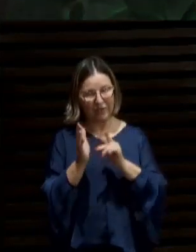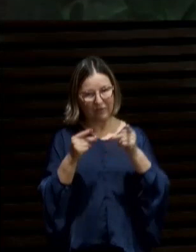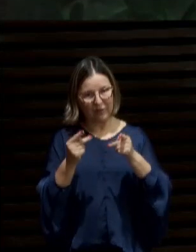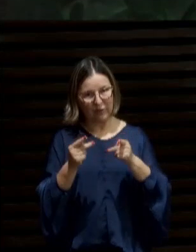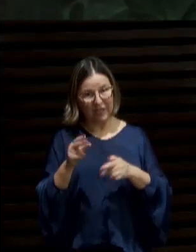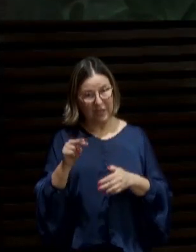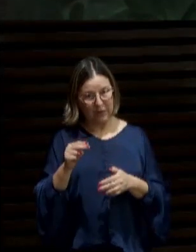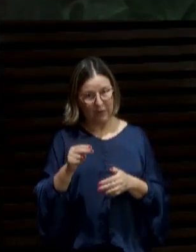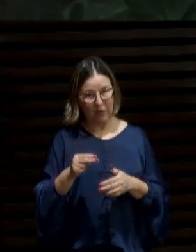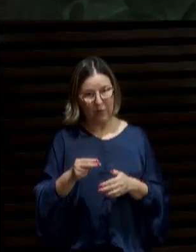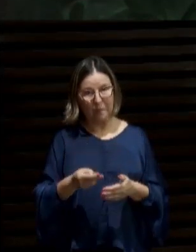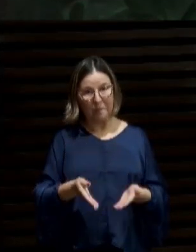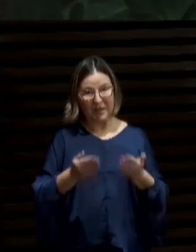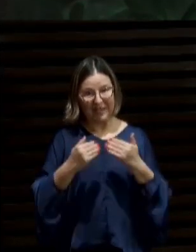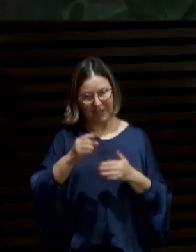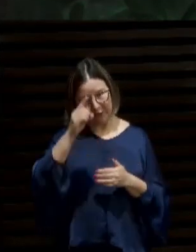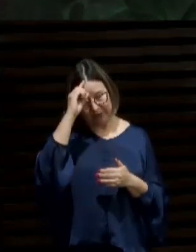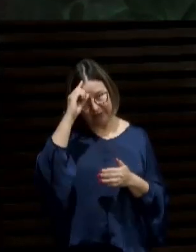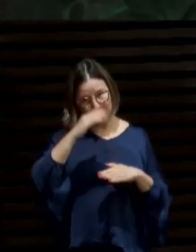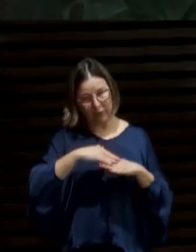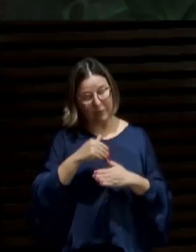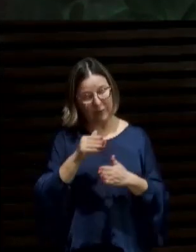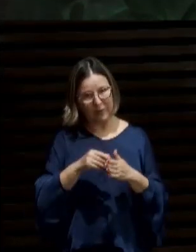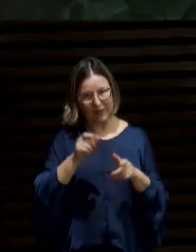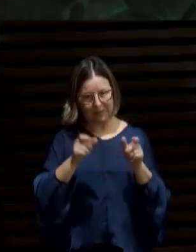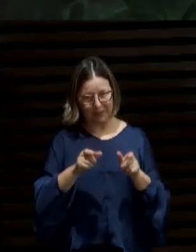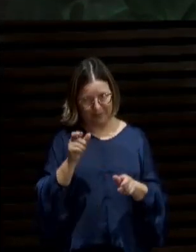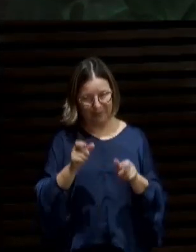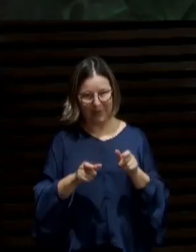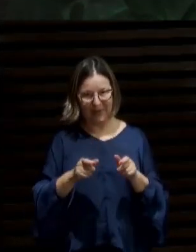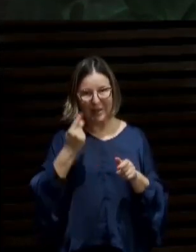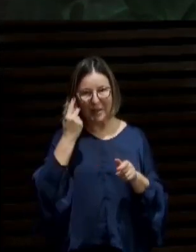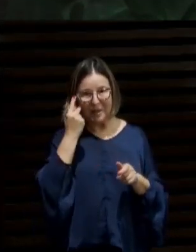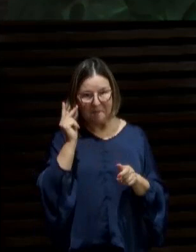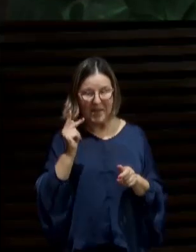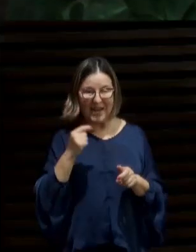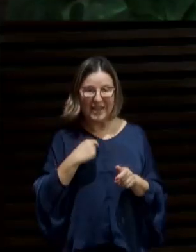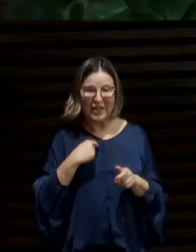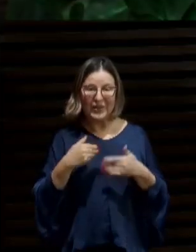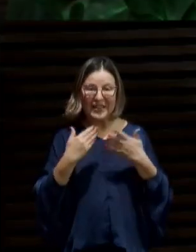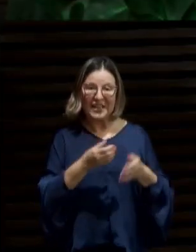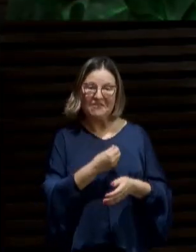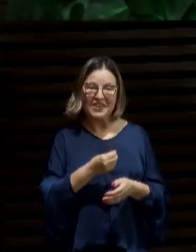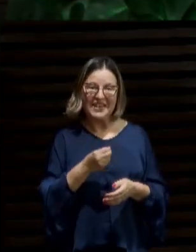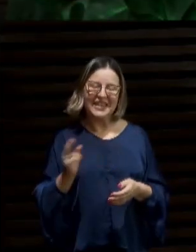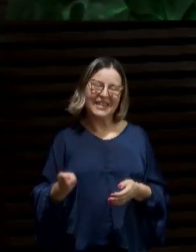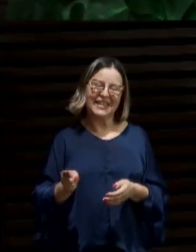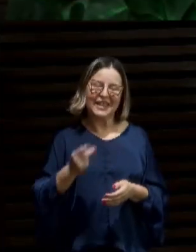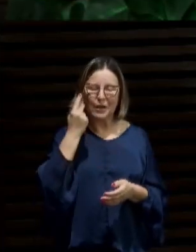carne, a fim de que Ele dê a vida eterna a todos os que lhe deste.